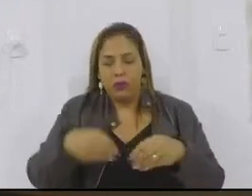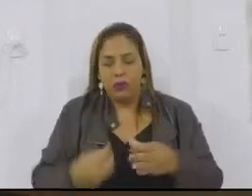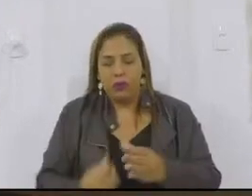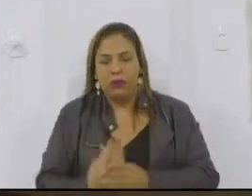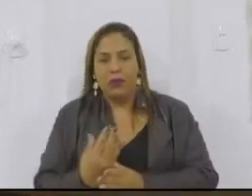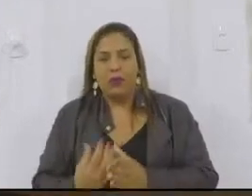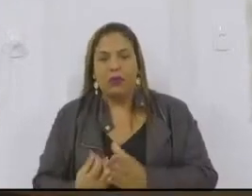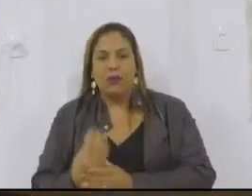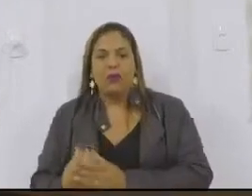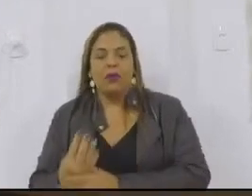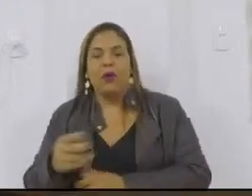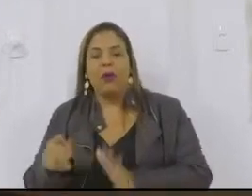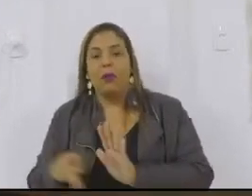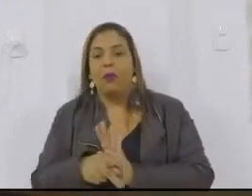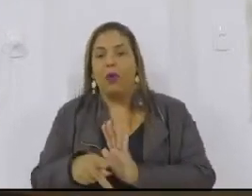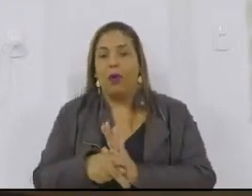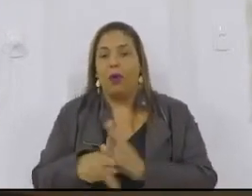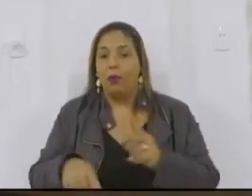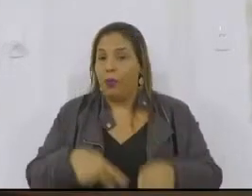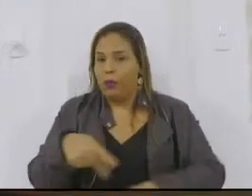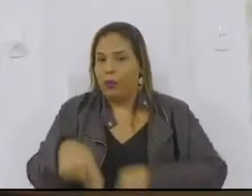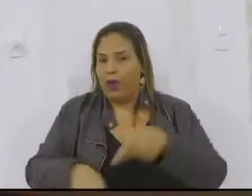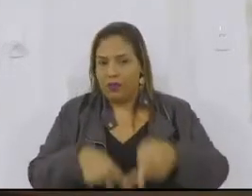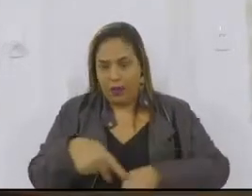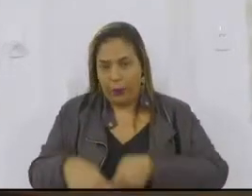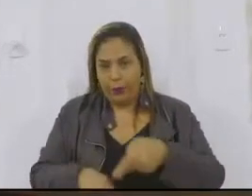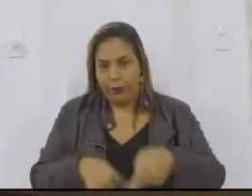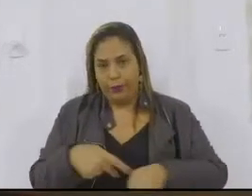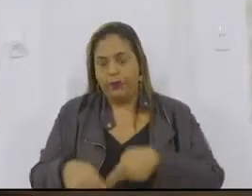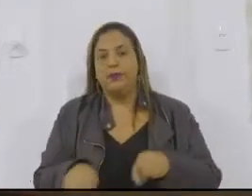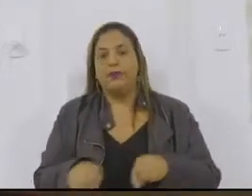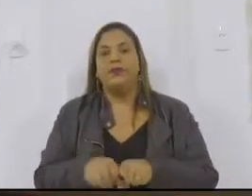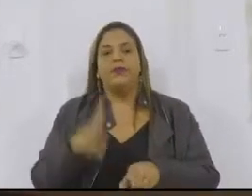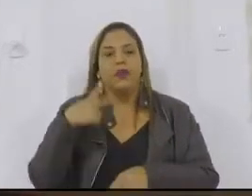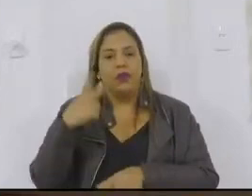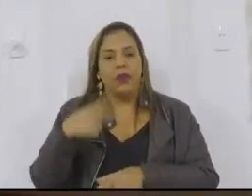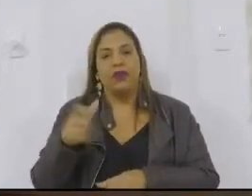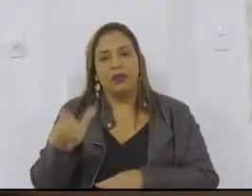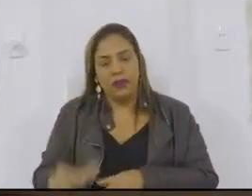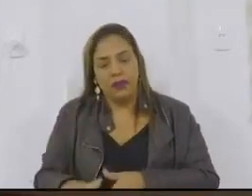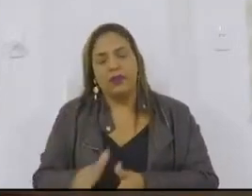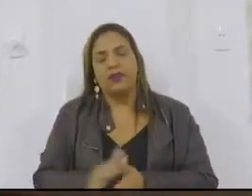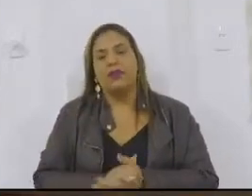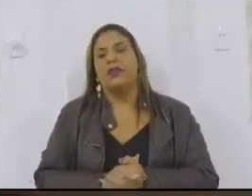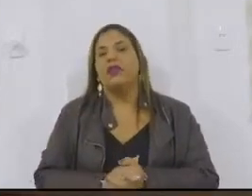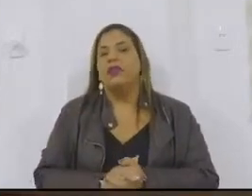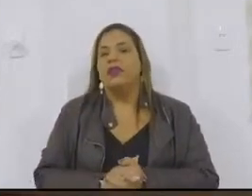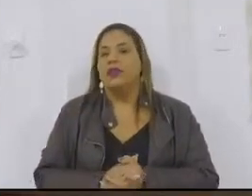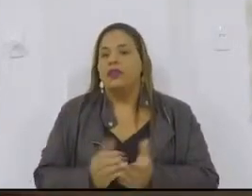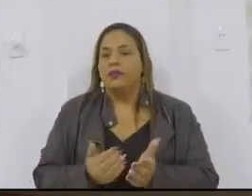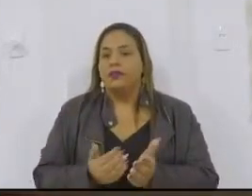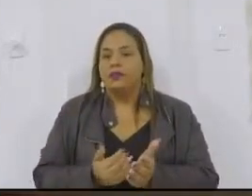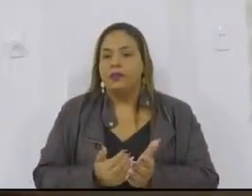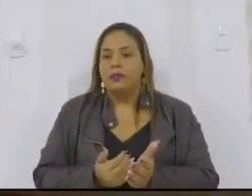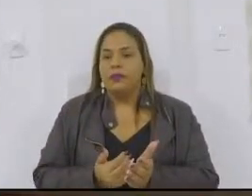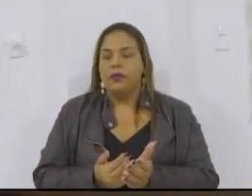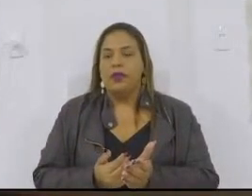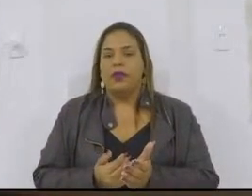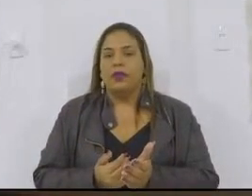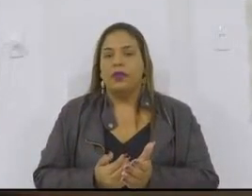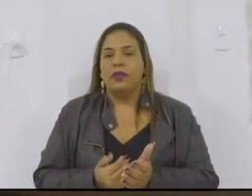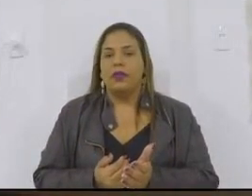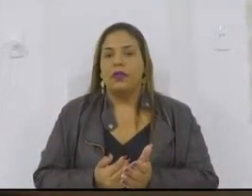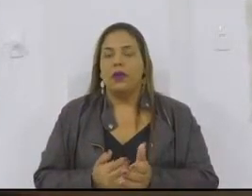Tanguá. Também do vereador Alfredo, dispõe sobre a obrigatoriedade de colocação de caixas receptora para coleta de